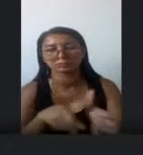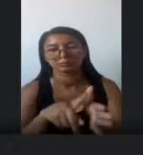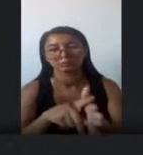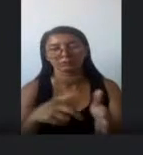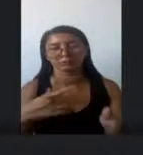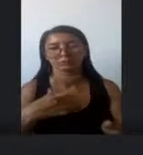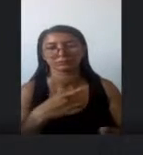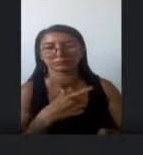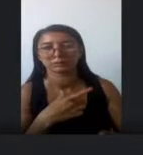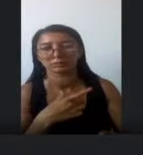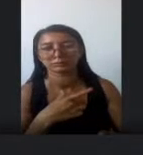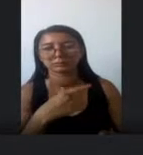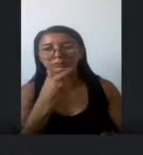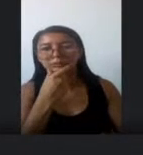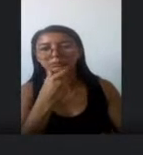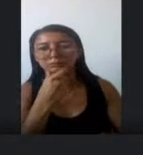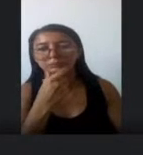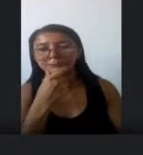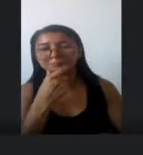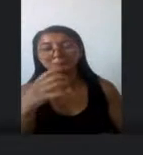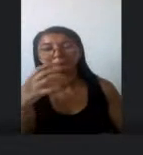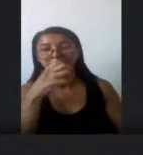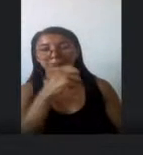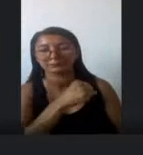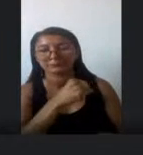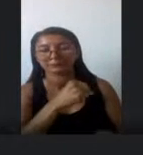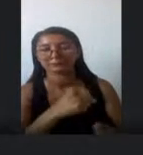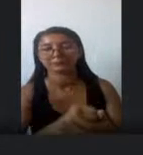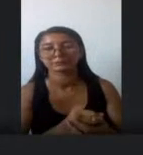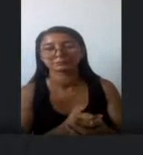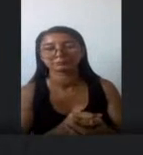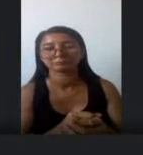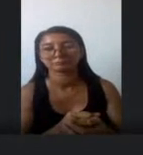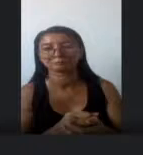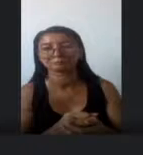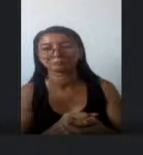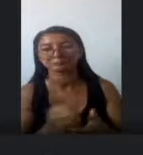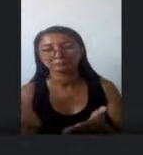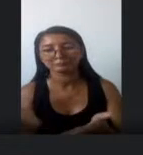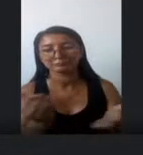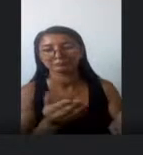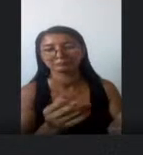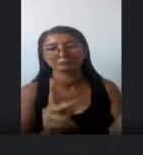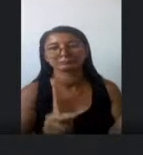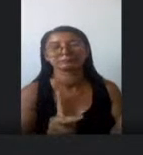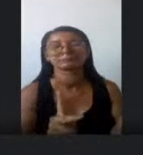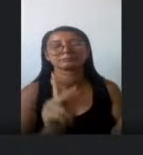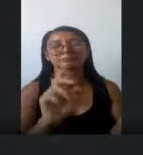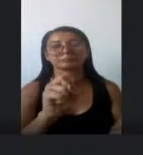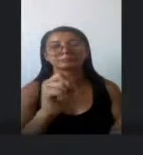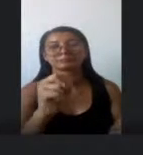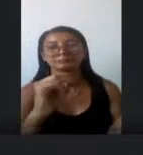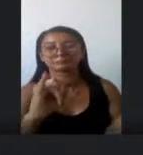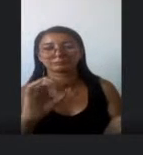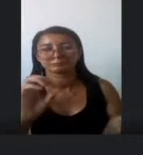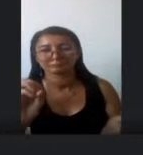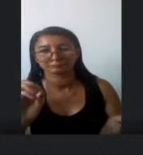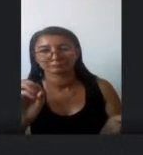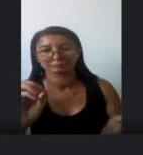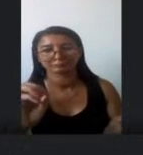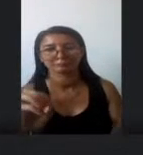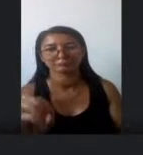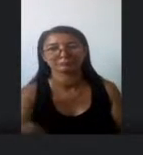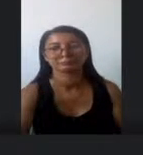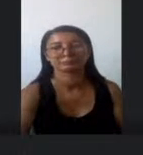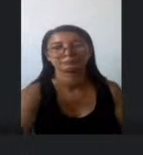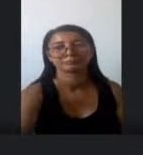aproveitar essa minha fala rápida para passar já a bola também para o Késsio, né, que, na verdade, o que a gente tem? A gente tem um país